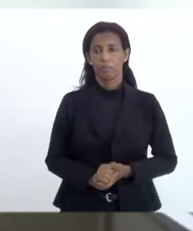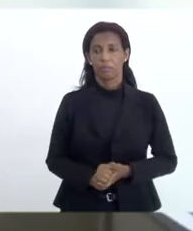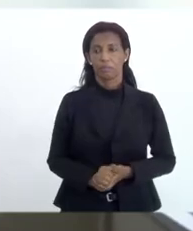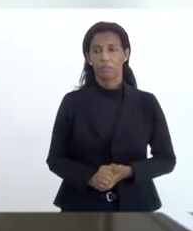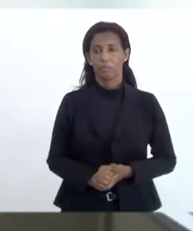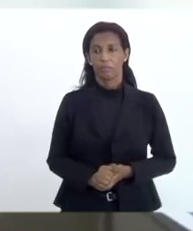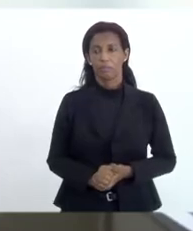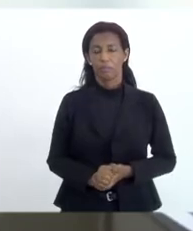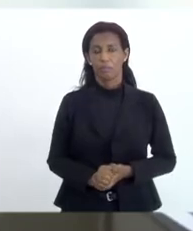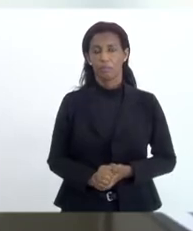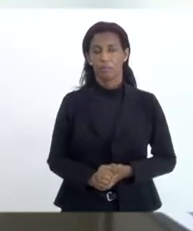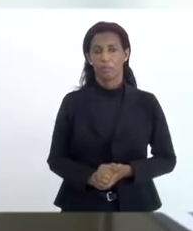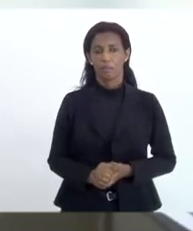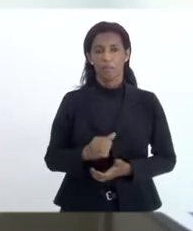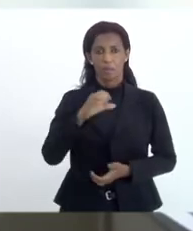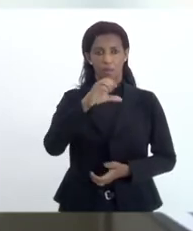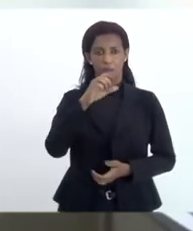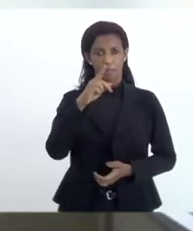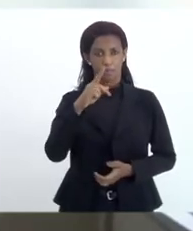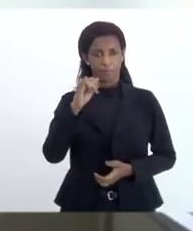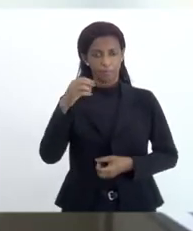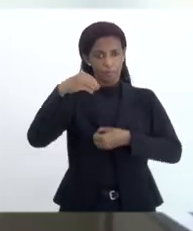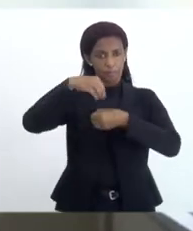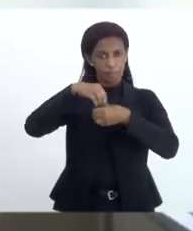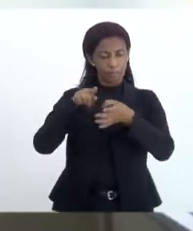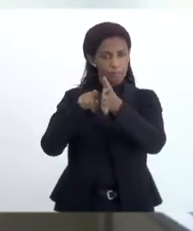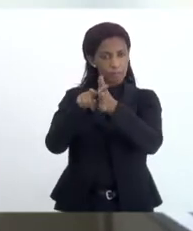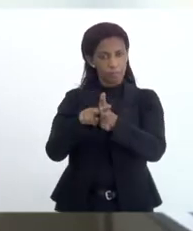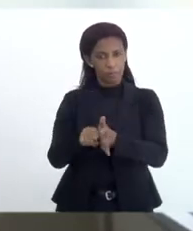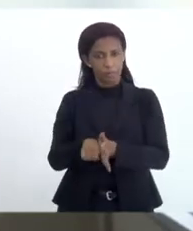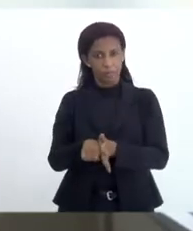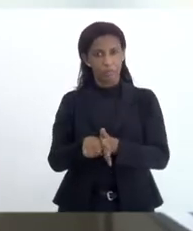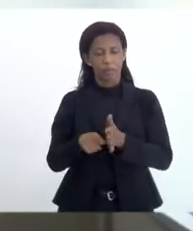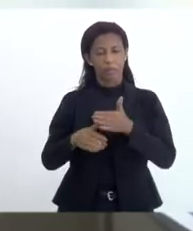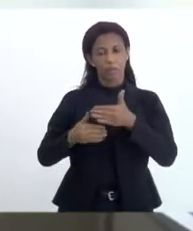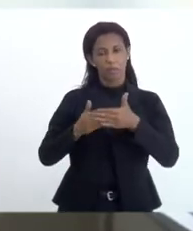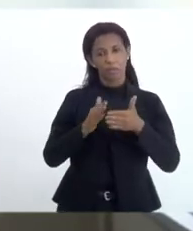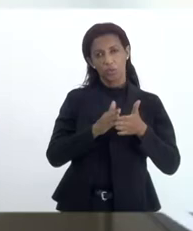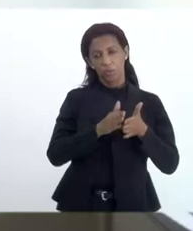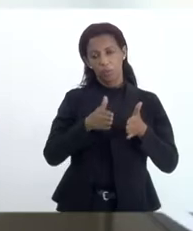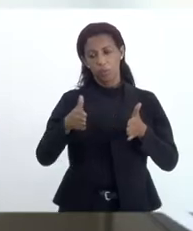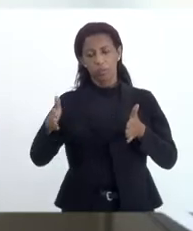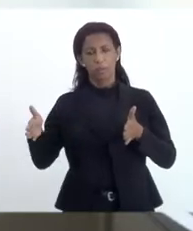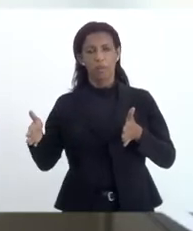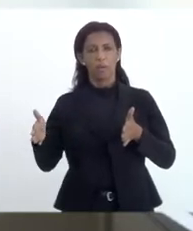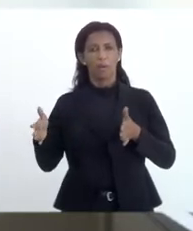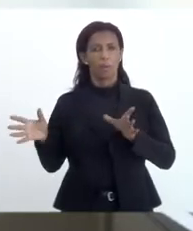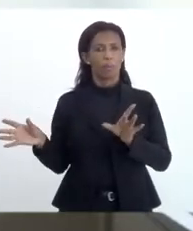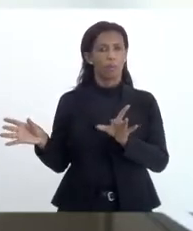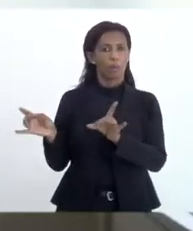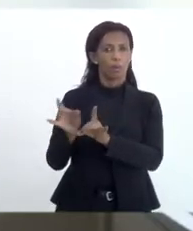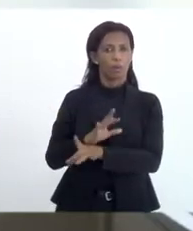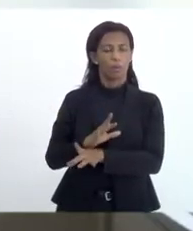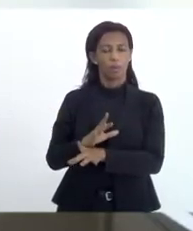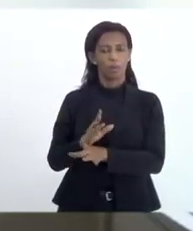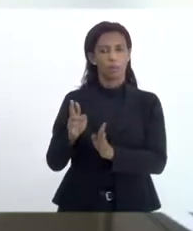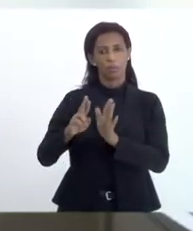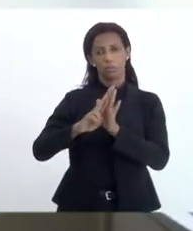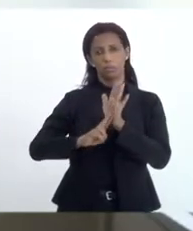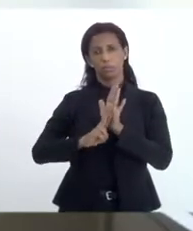deliberação no âmbito interno da CPI de prorrogação de prazo para a conclusão do relatório final.